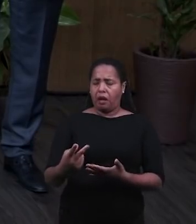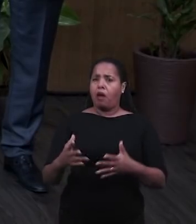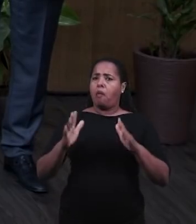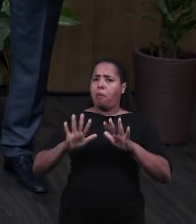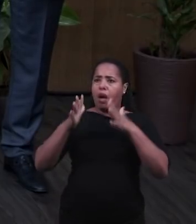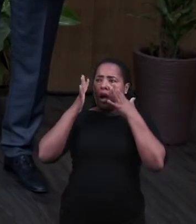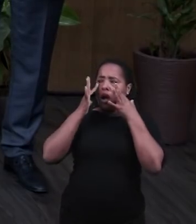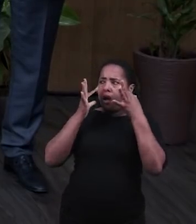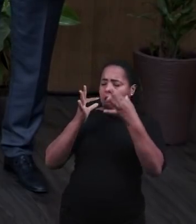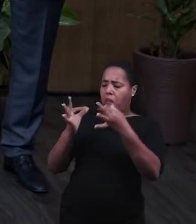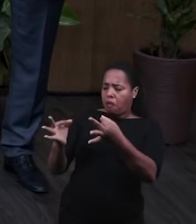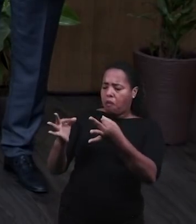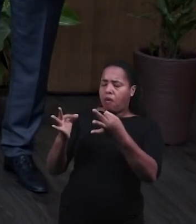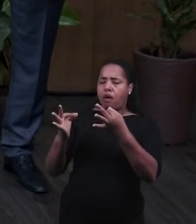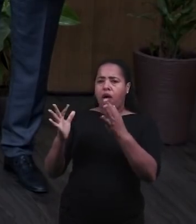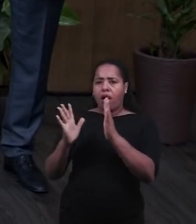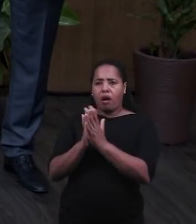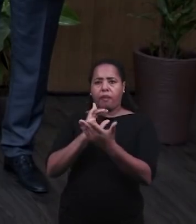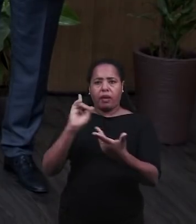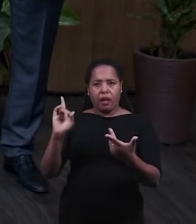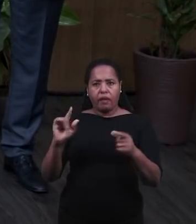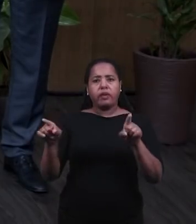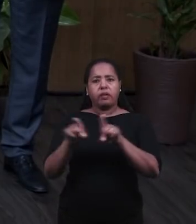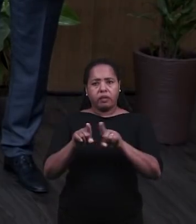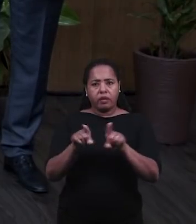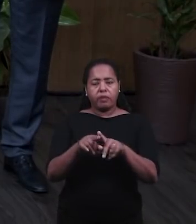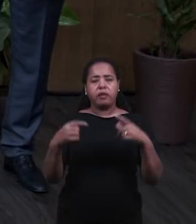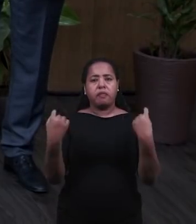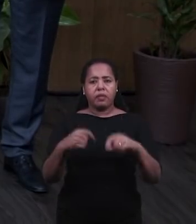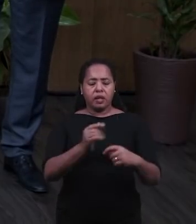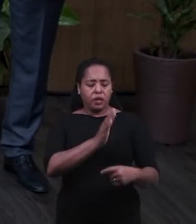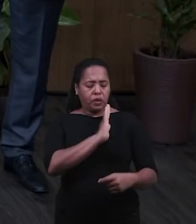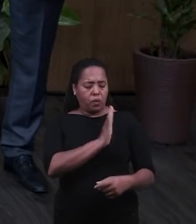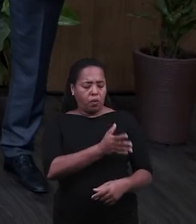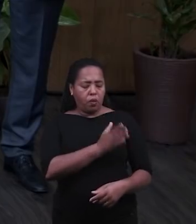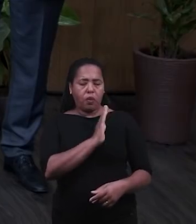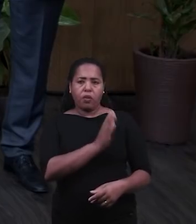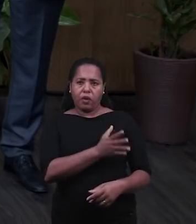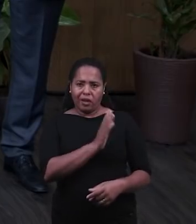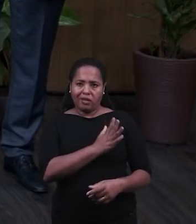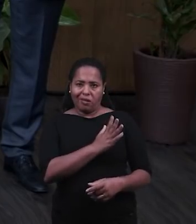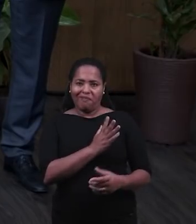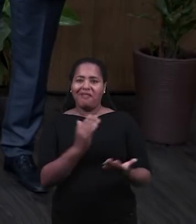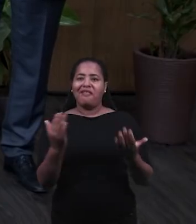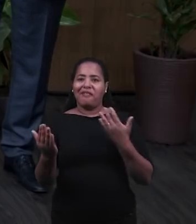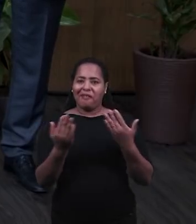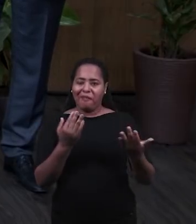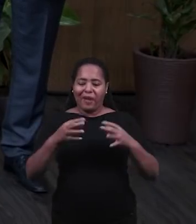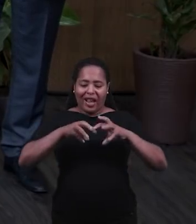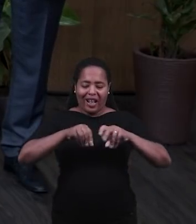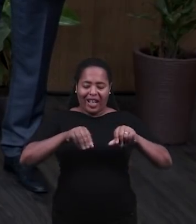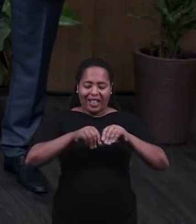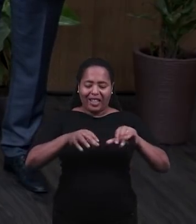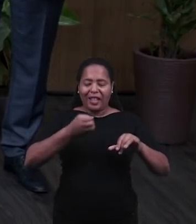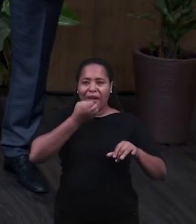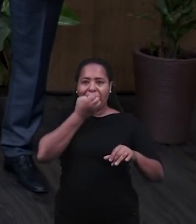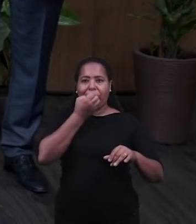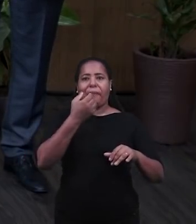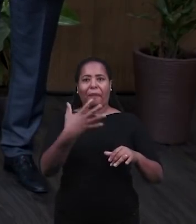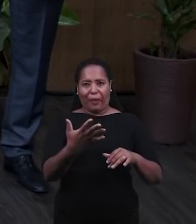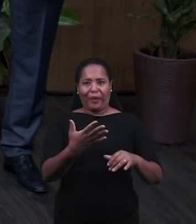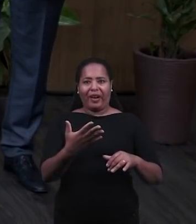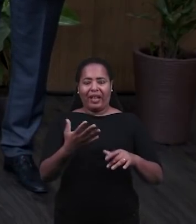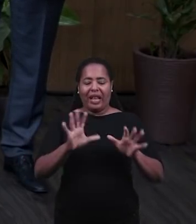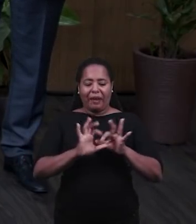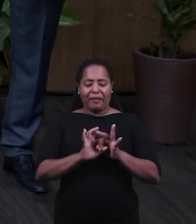palavra, é preciso ter o coração como uma boa terra, deixando a palavra